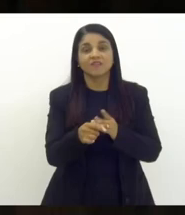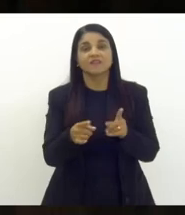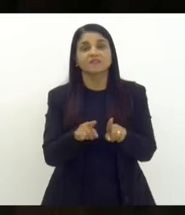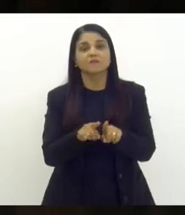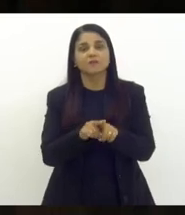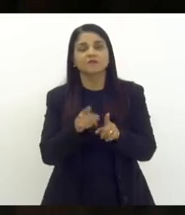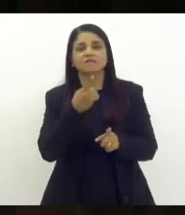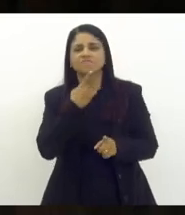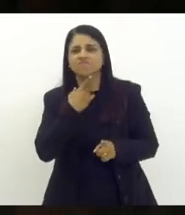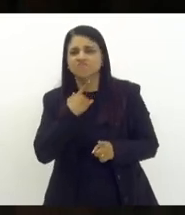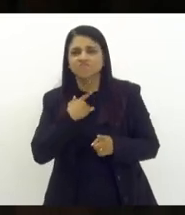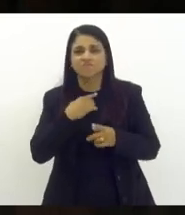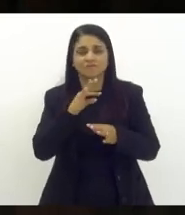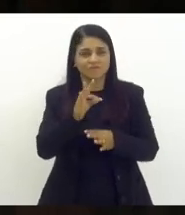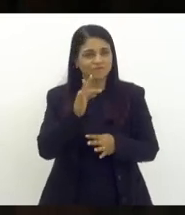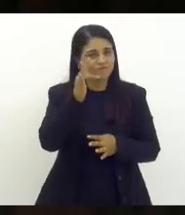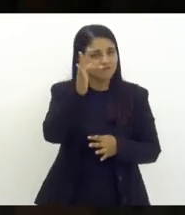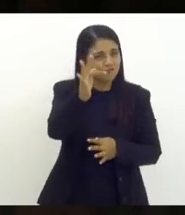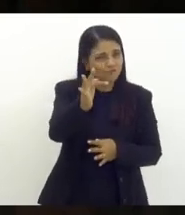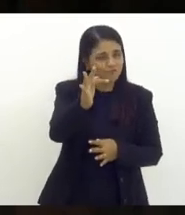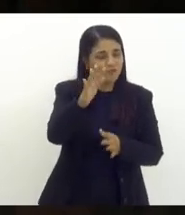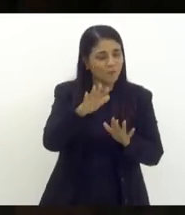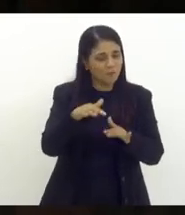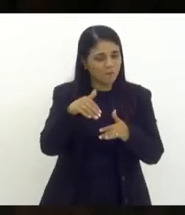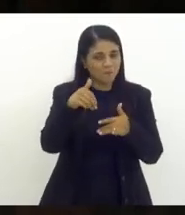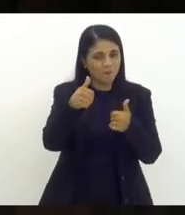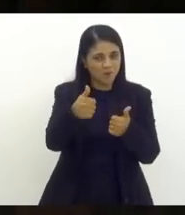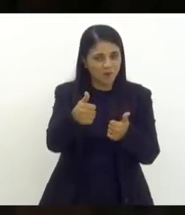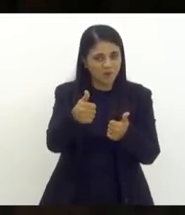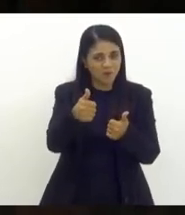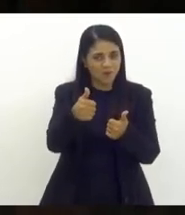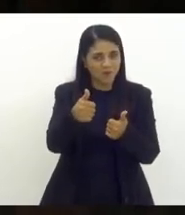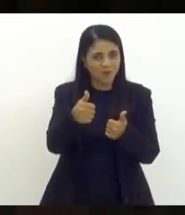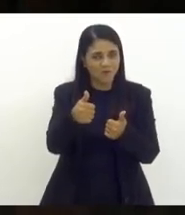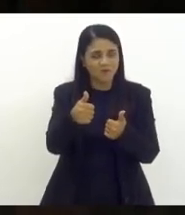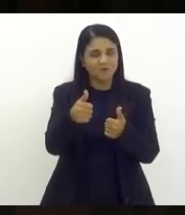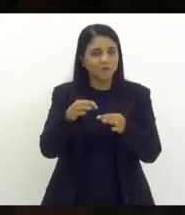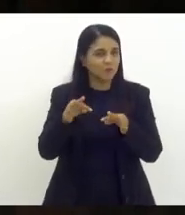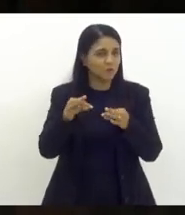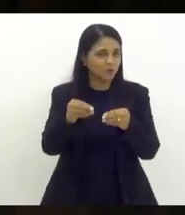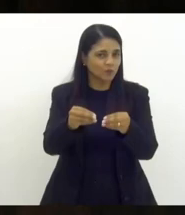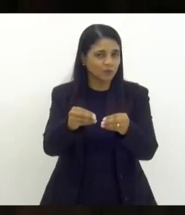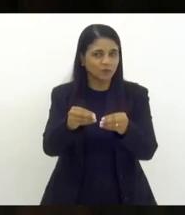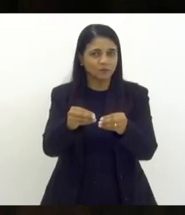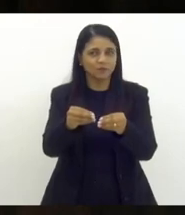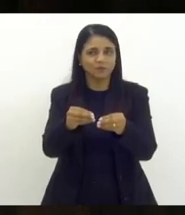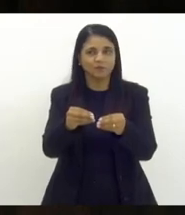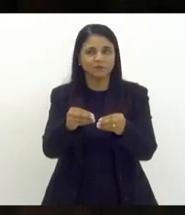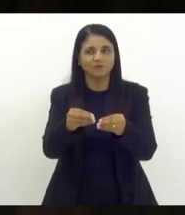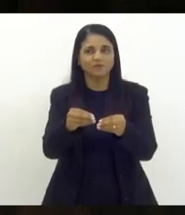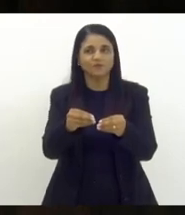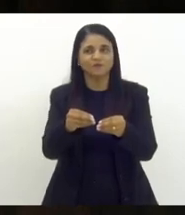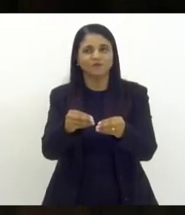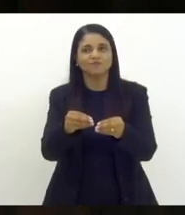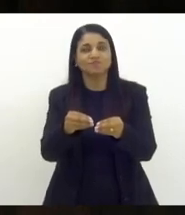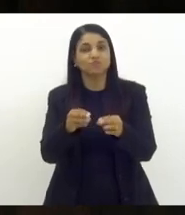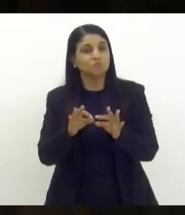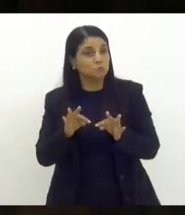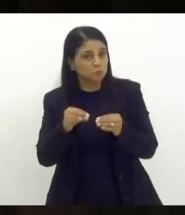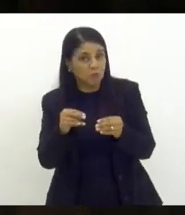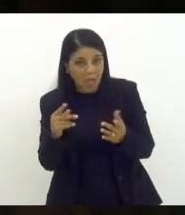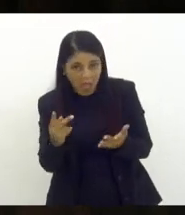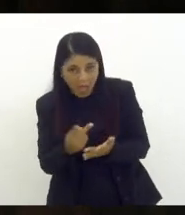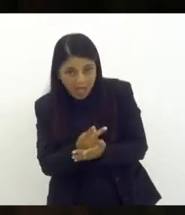desejar dias melhores para todos nós e que até o cara Prada errado eu creio que já deu certo